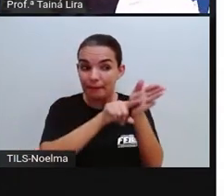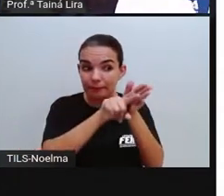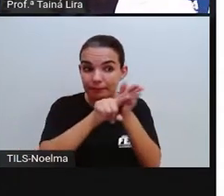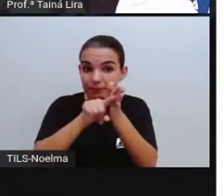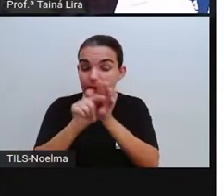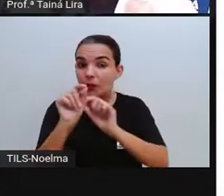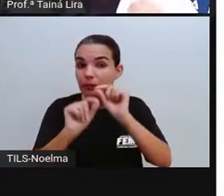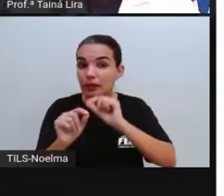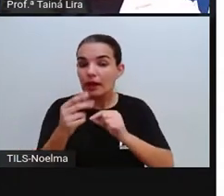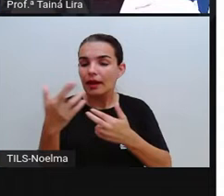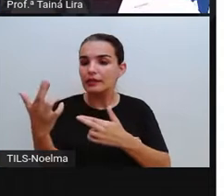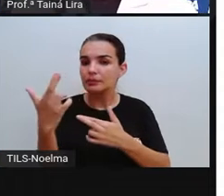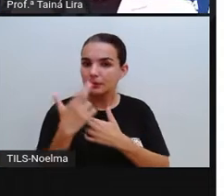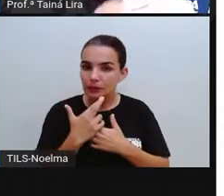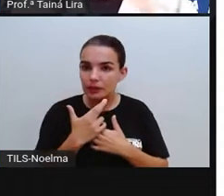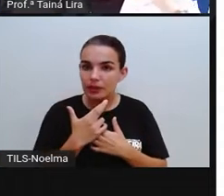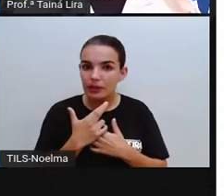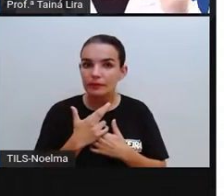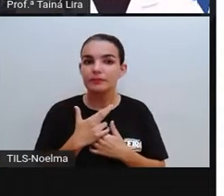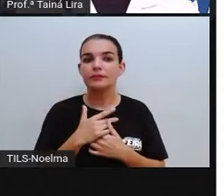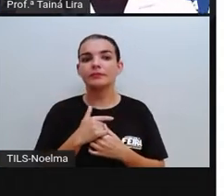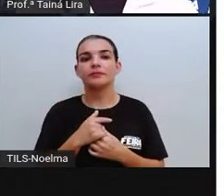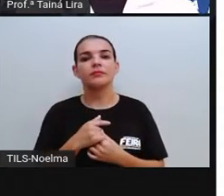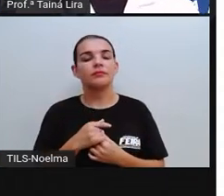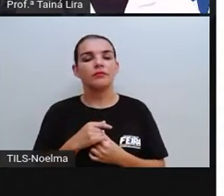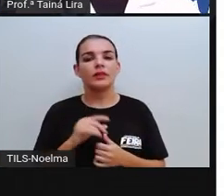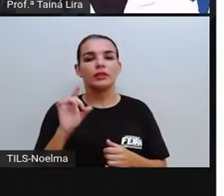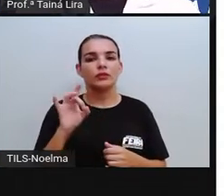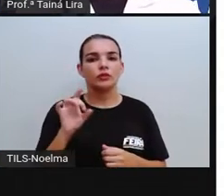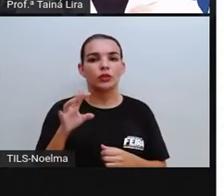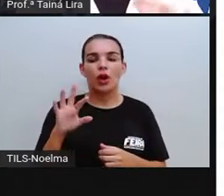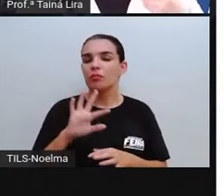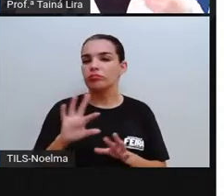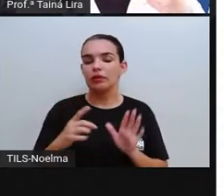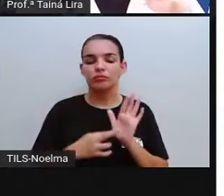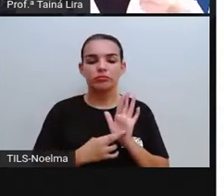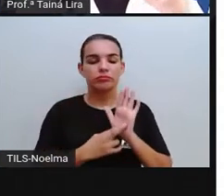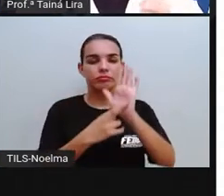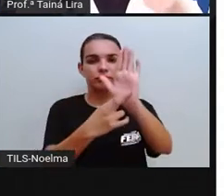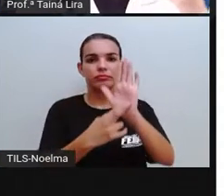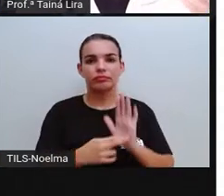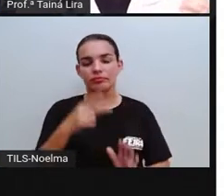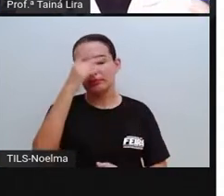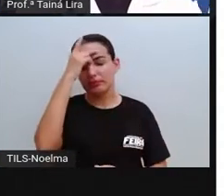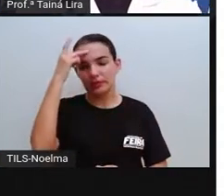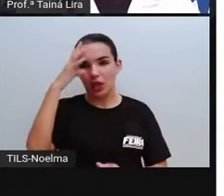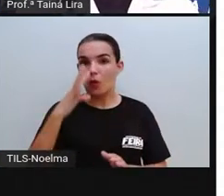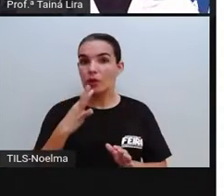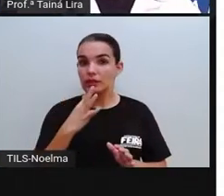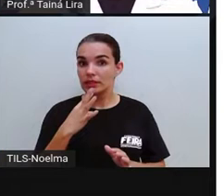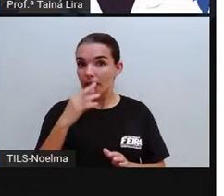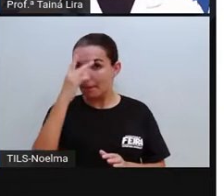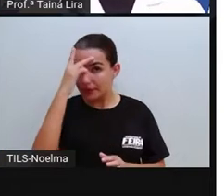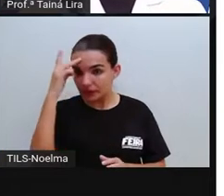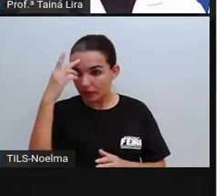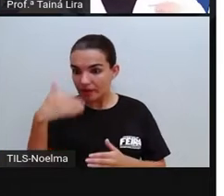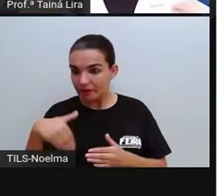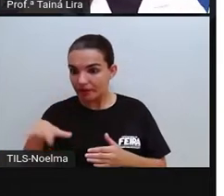certo? Às vezes a entrevista é só para apresentar alguém, tá? Então, conhecer um